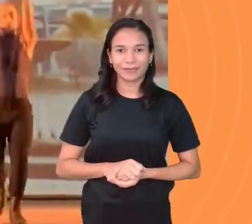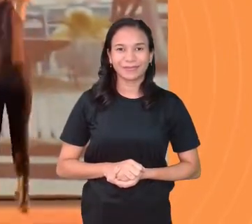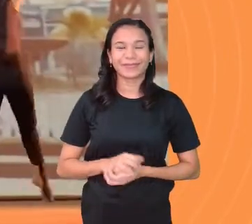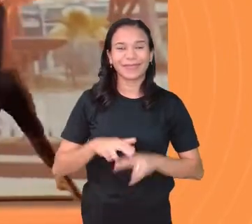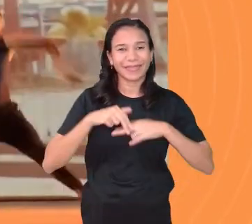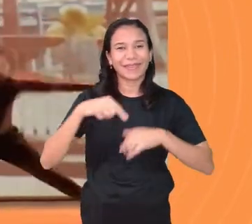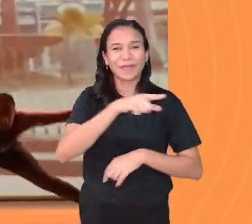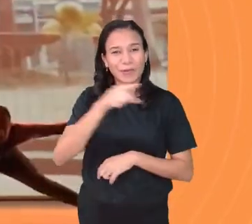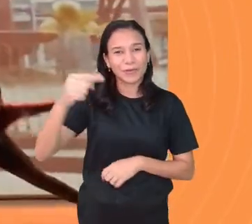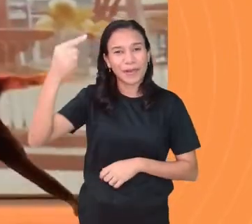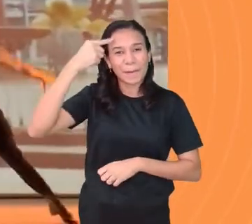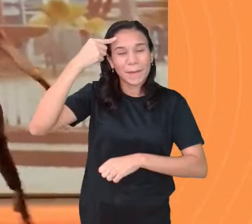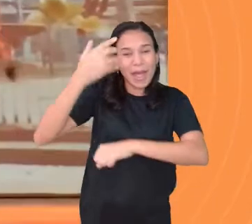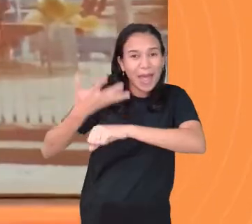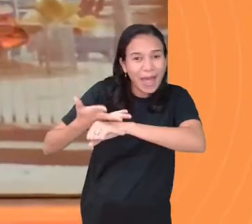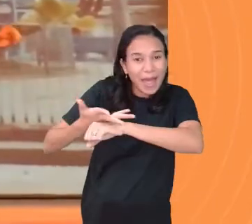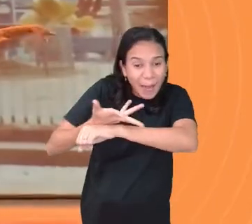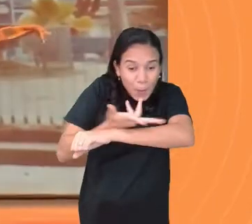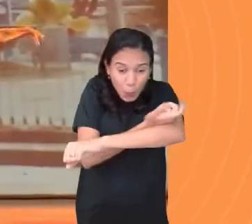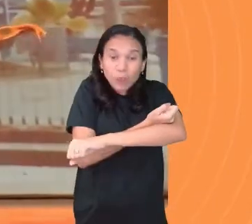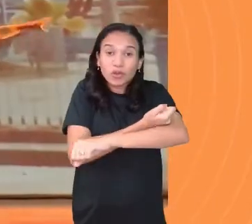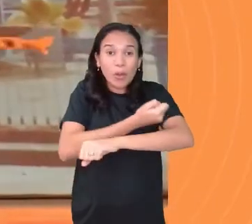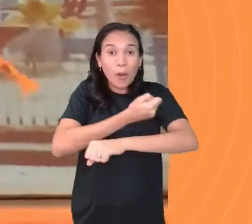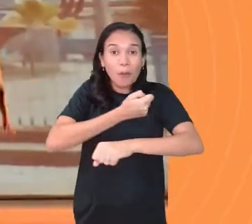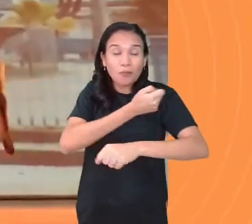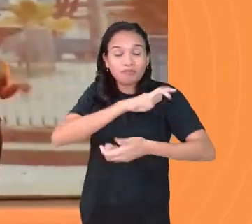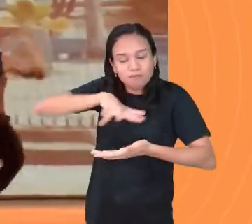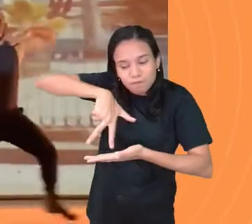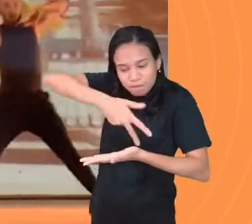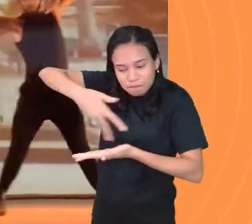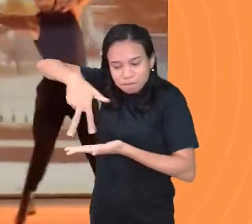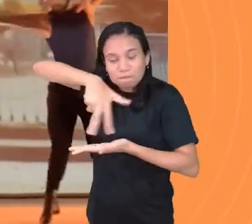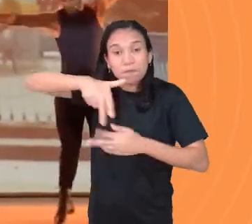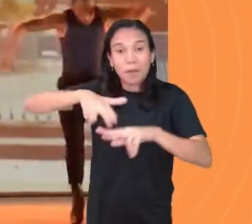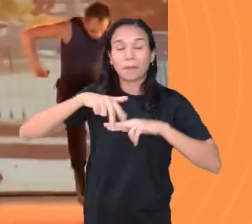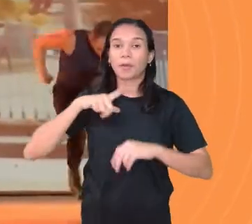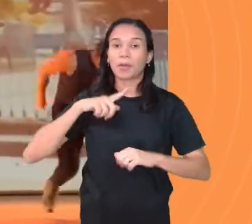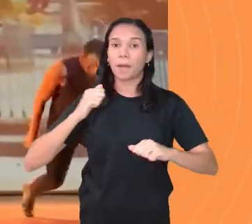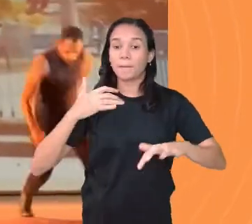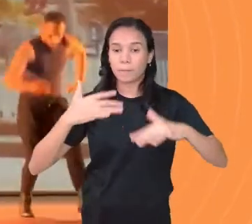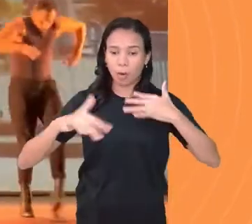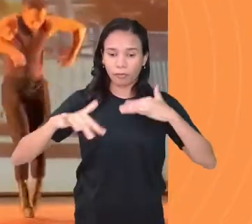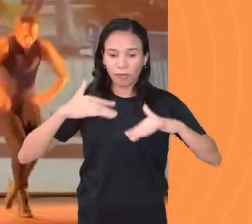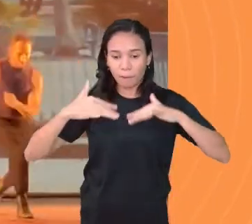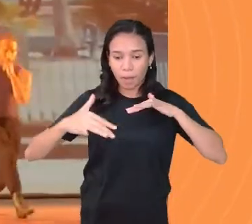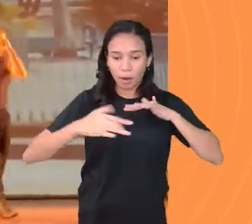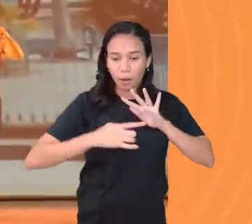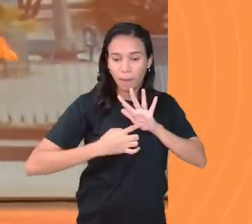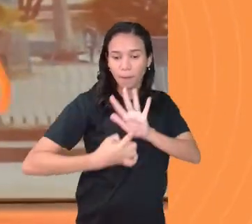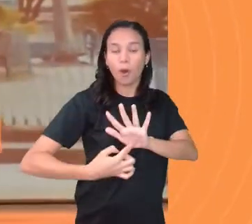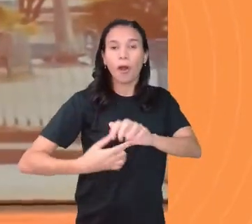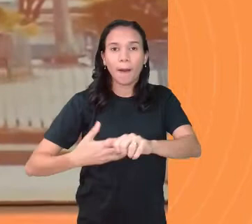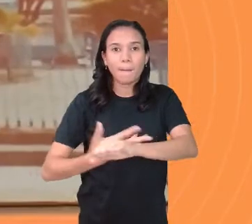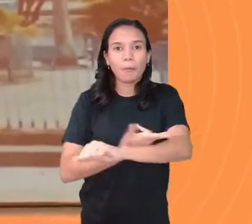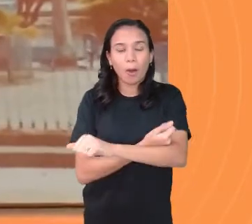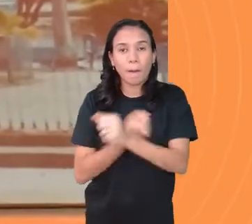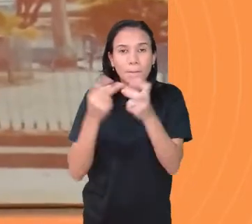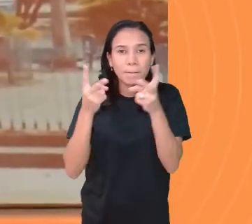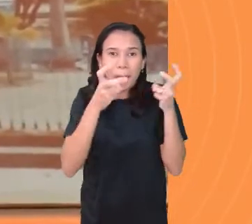Eu quero que vocês pensem nas emoções que estão sendo transmitidas com os movimentos de Heleno, né? A gente percebe